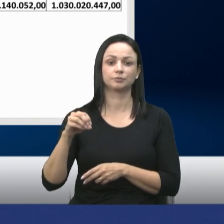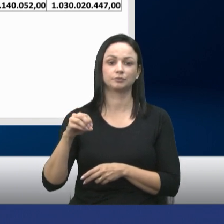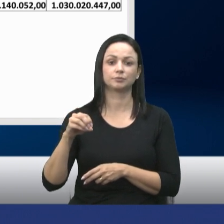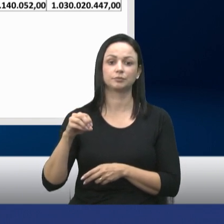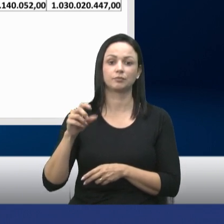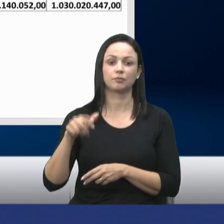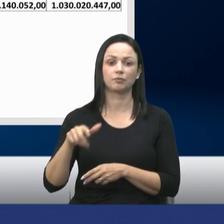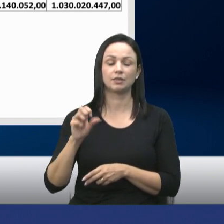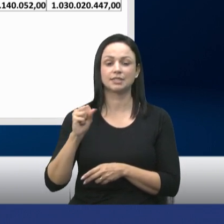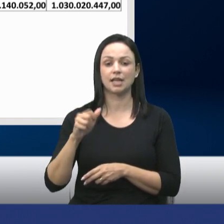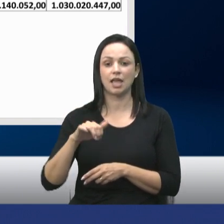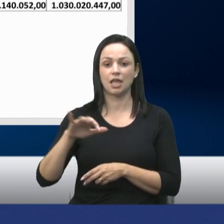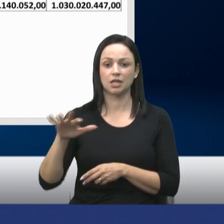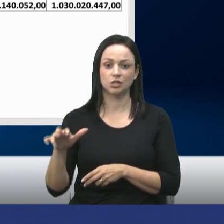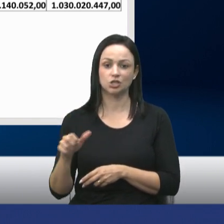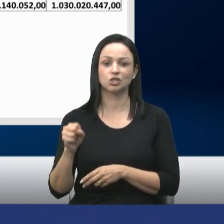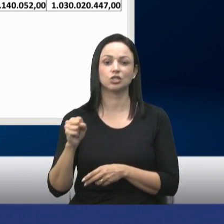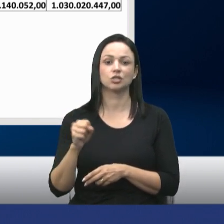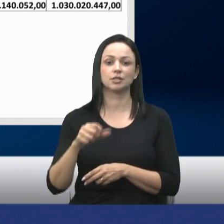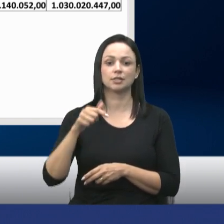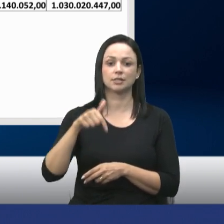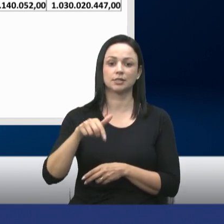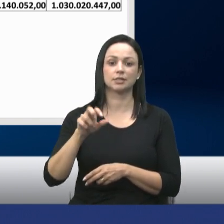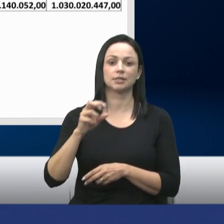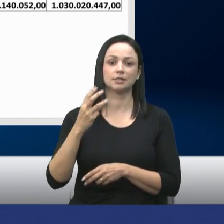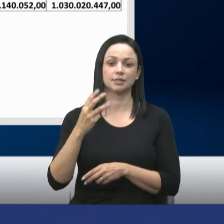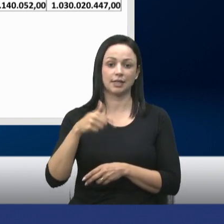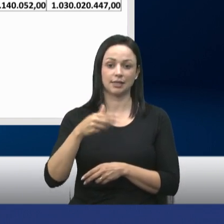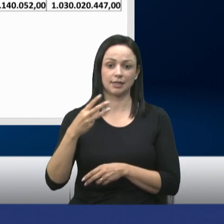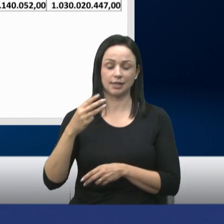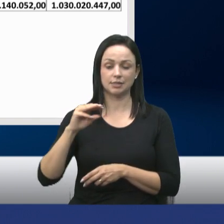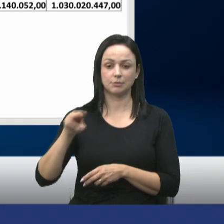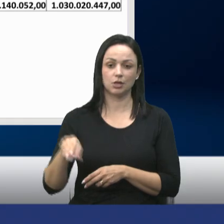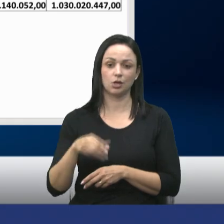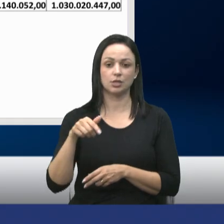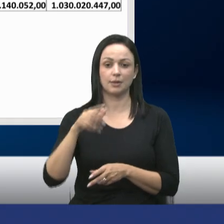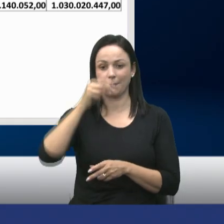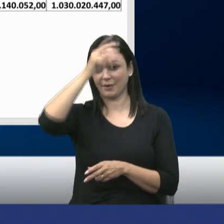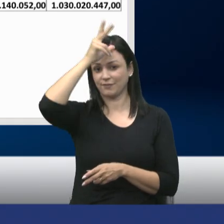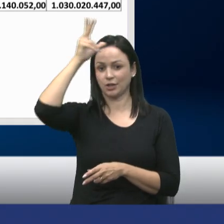na agência reguladora e 773 milhões para a Prefeitura.